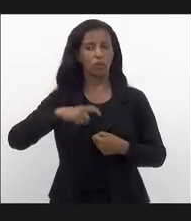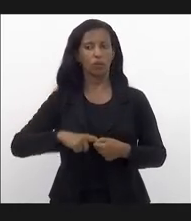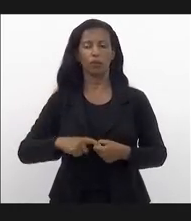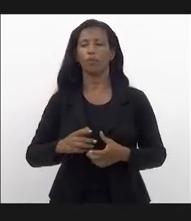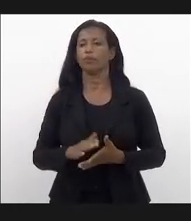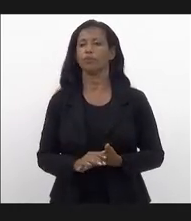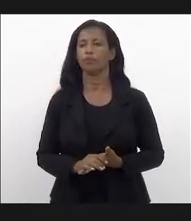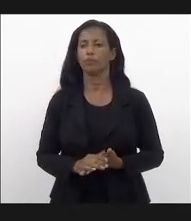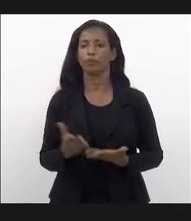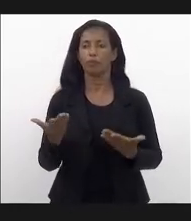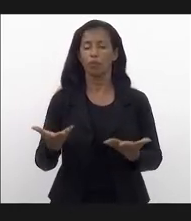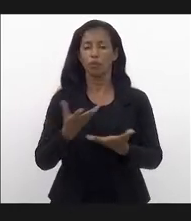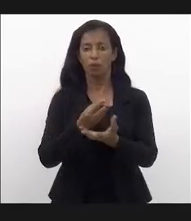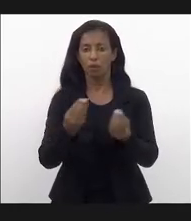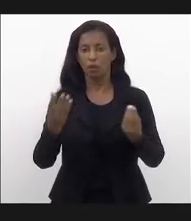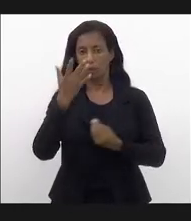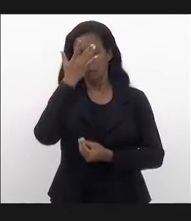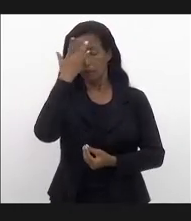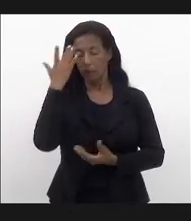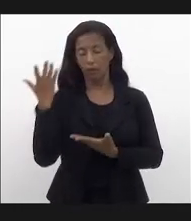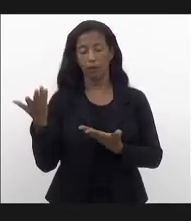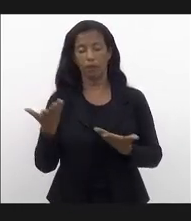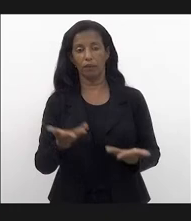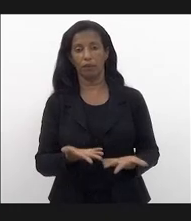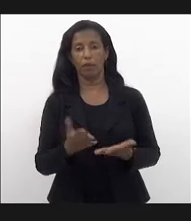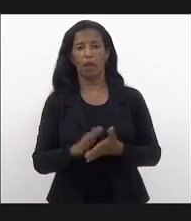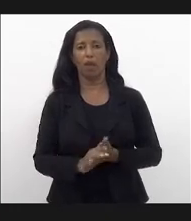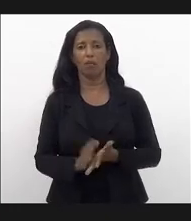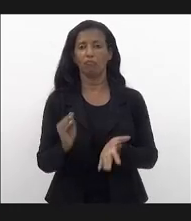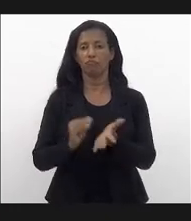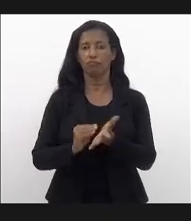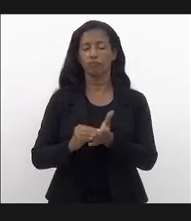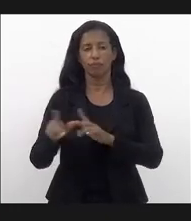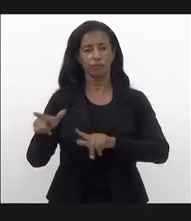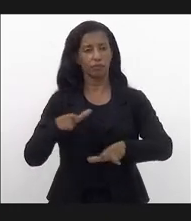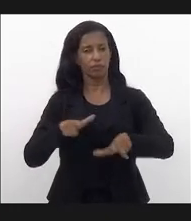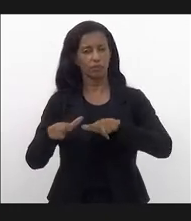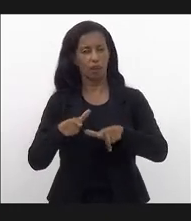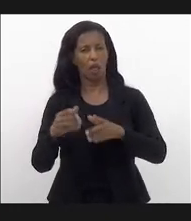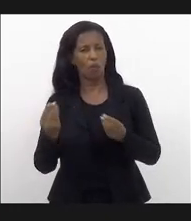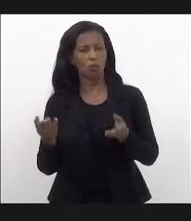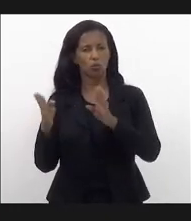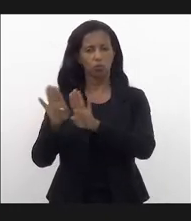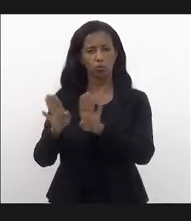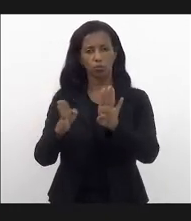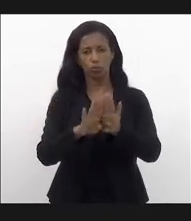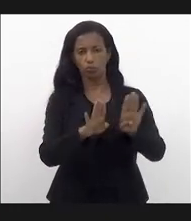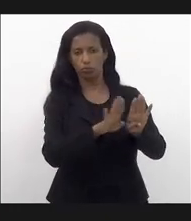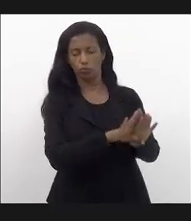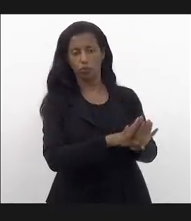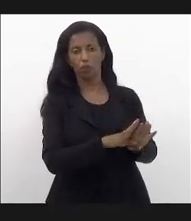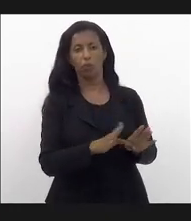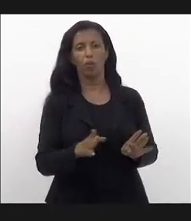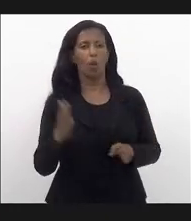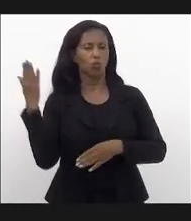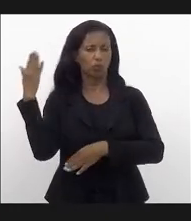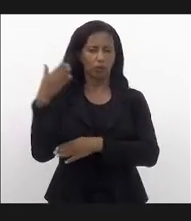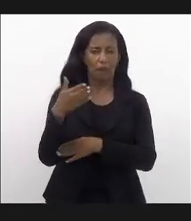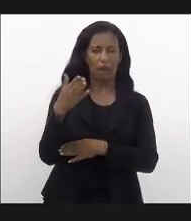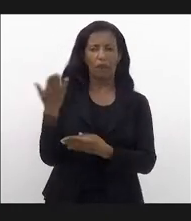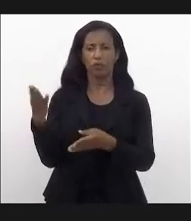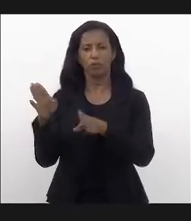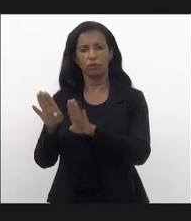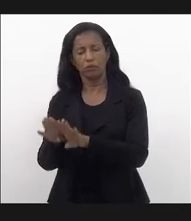muitas pessoas ficaram inclusive desempregadas muitos fecharam suas portas rede hoteleira